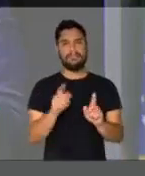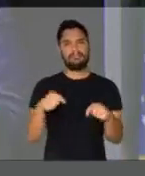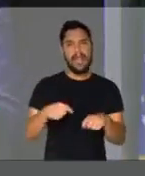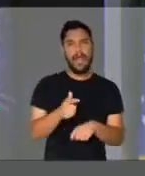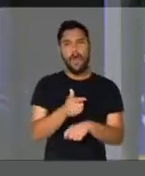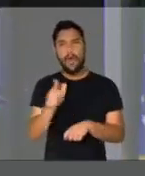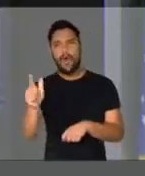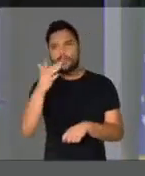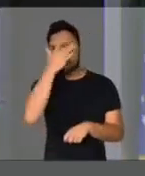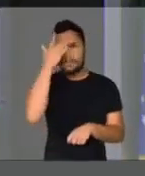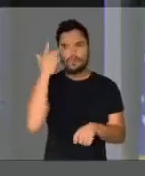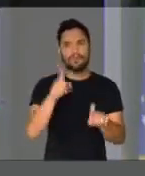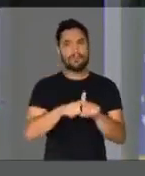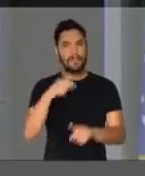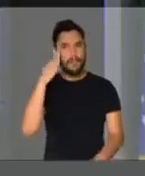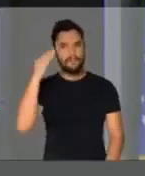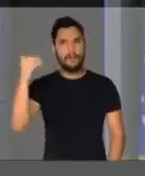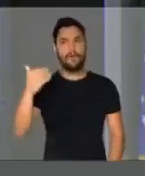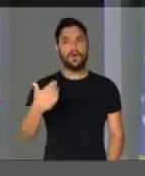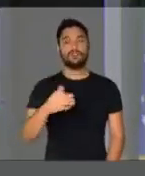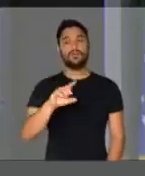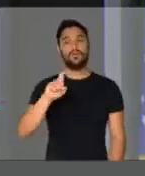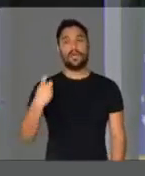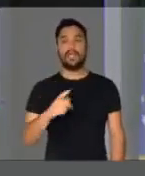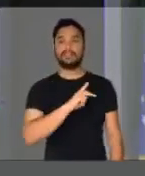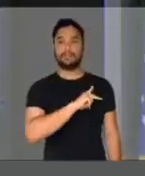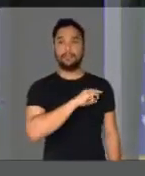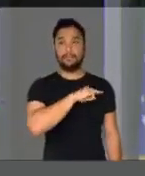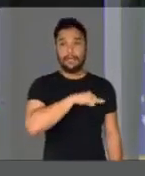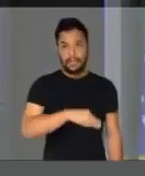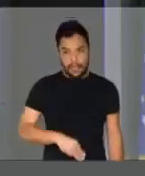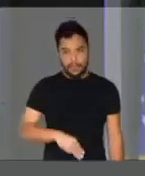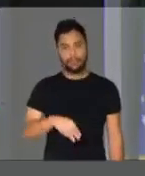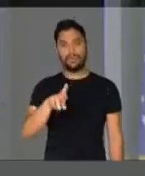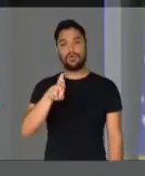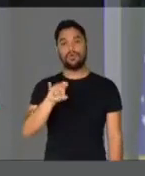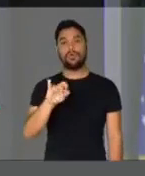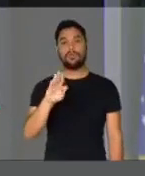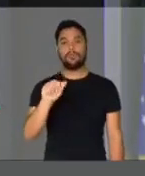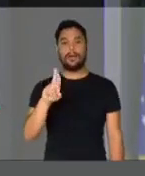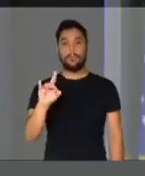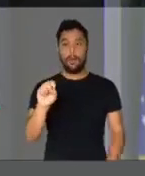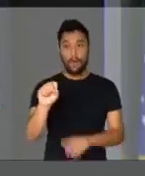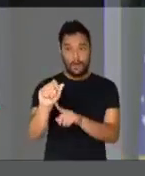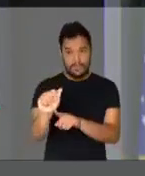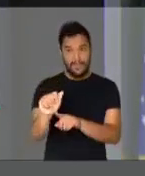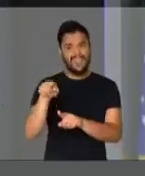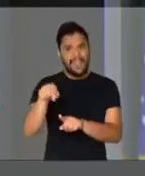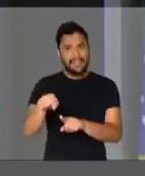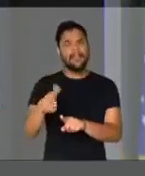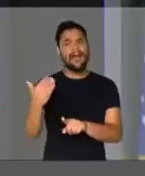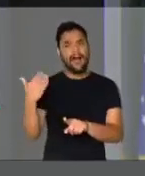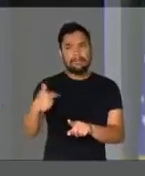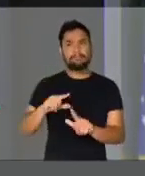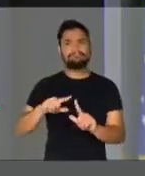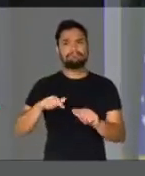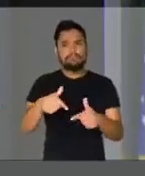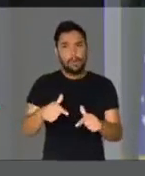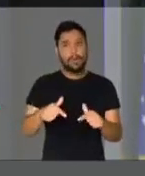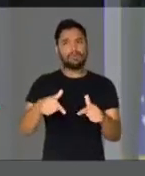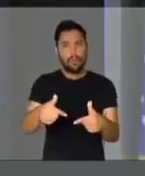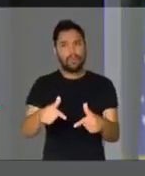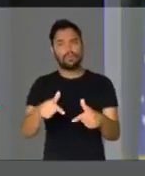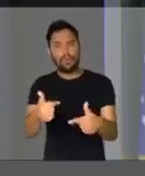expoentes de reconhecimento nacional, como o ex-ministro, jurista e patriota Rui Barbosa, que enfrentou junto aos seus contemporâneos